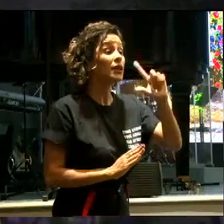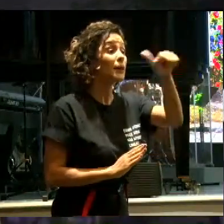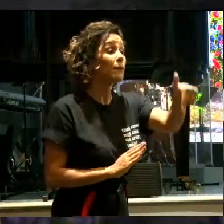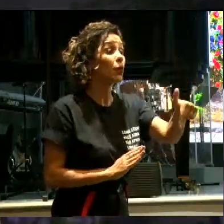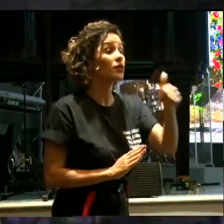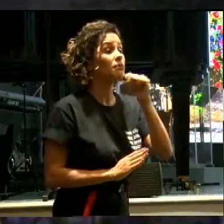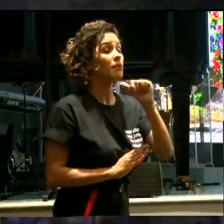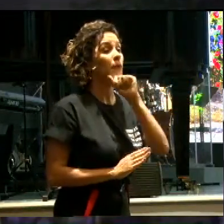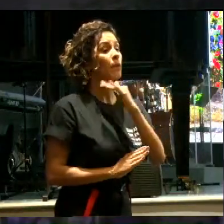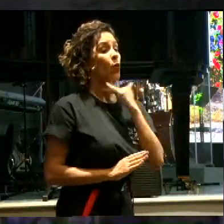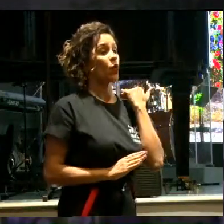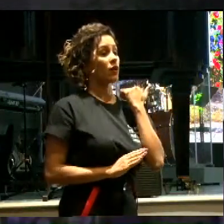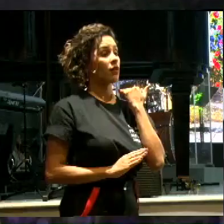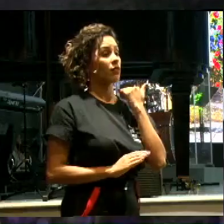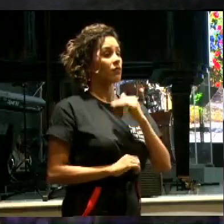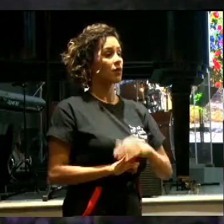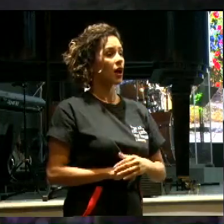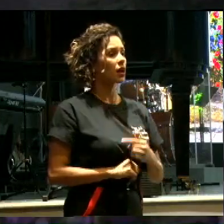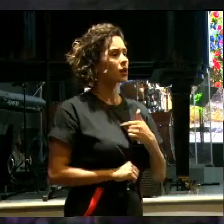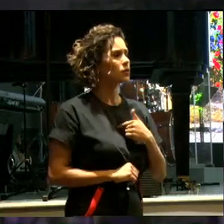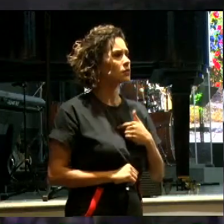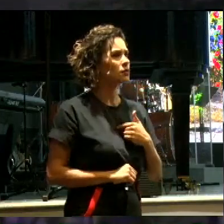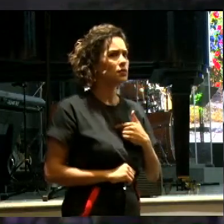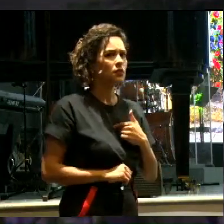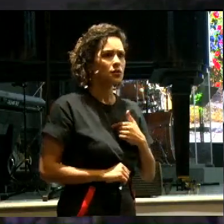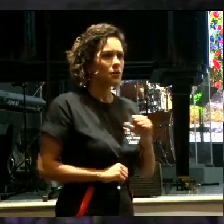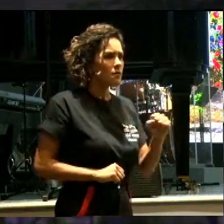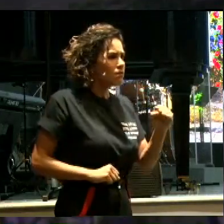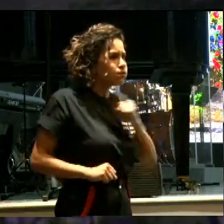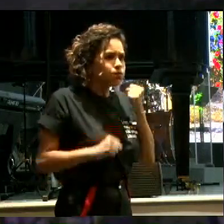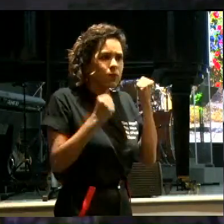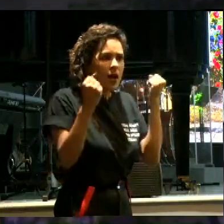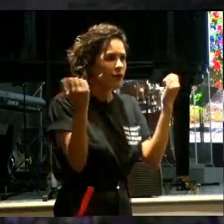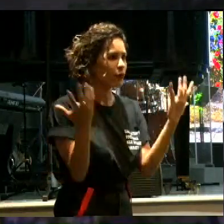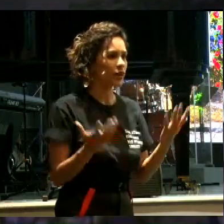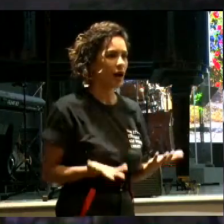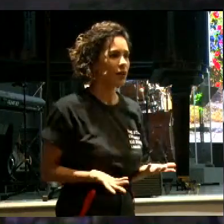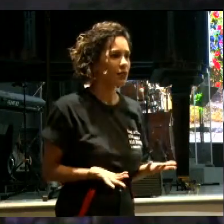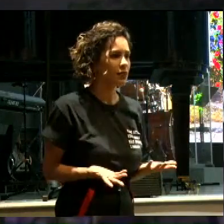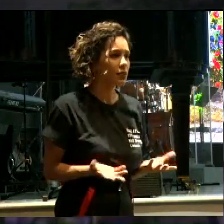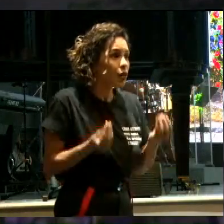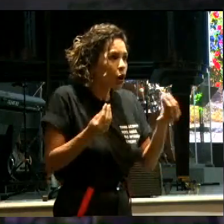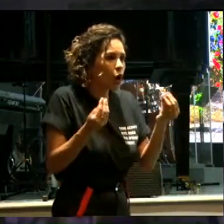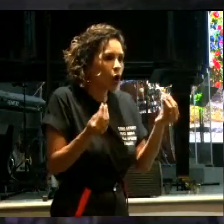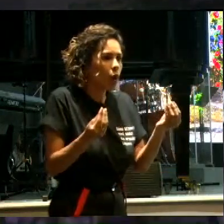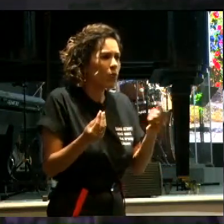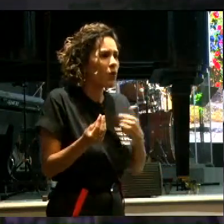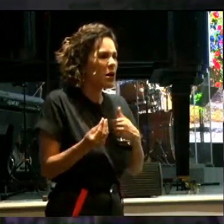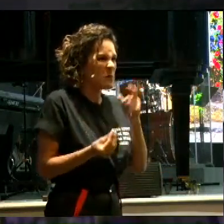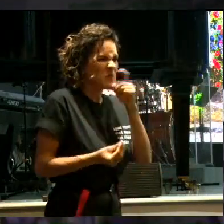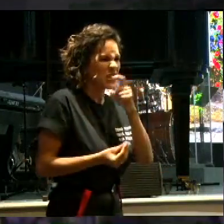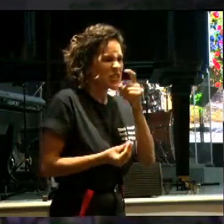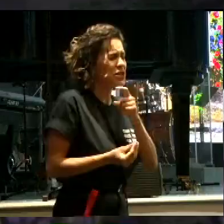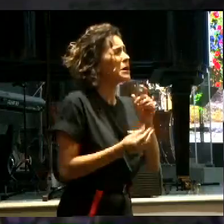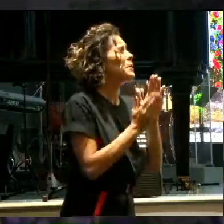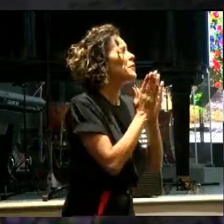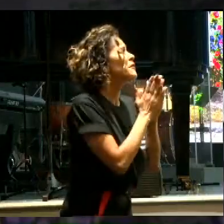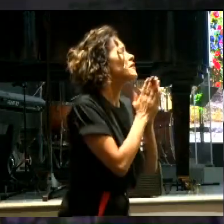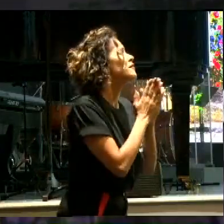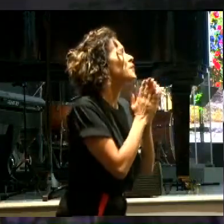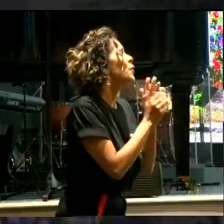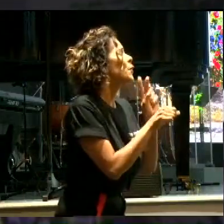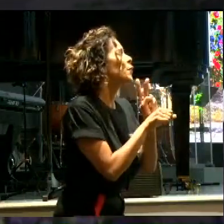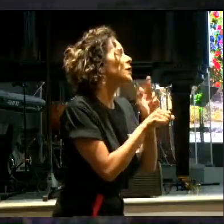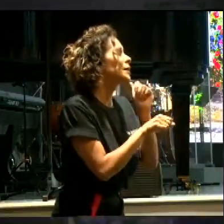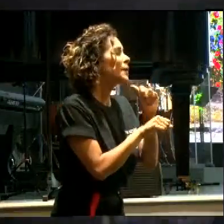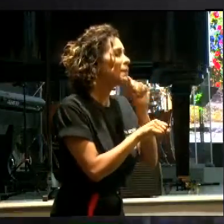fiquei revoltada, eu fiquei irada. Porque eu falei assim, Senhor, enquanto eu mentia para o Senhor, porque eu